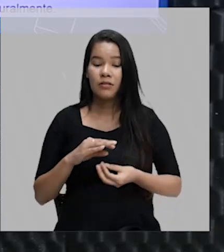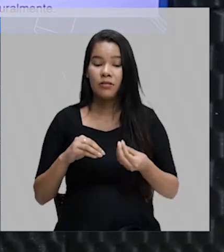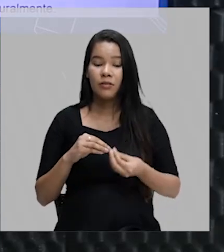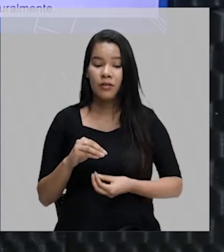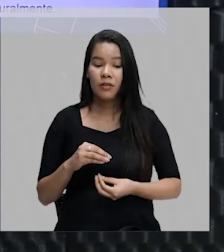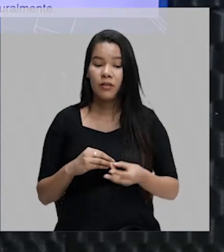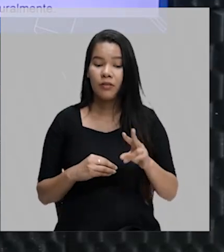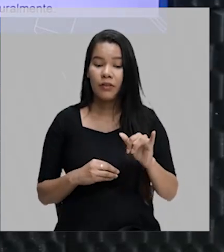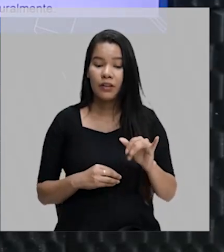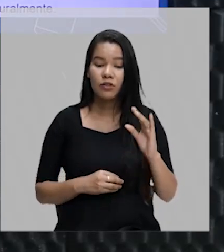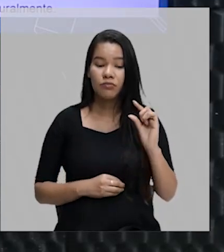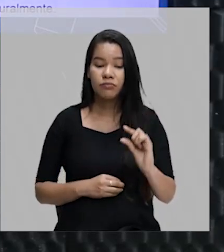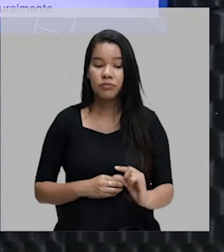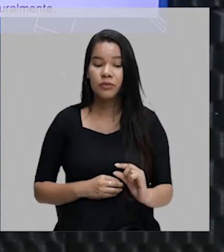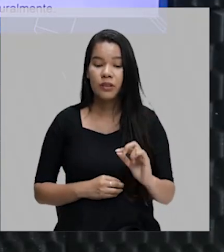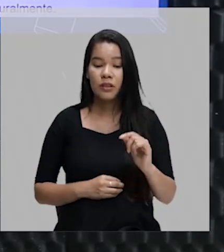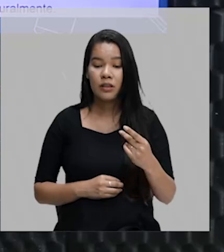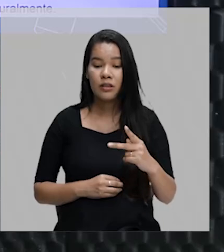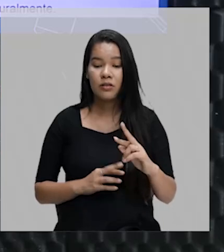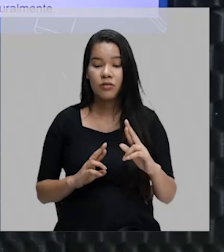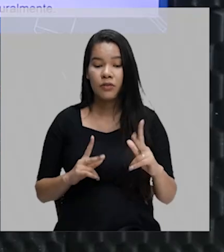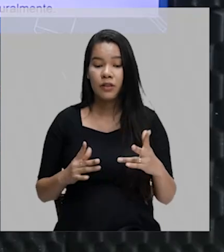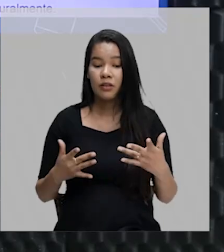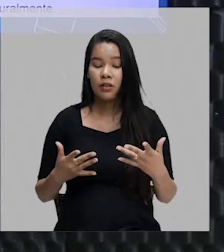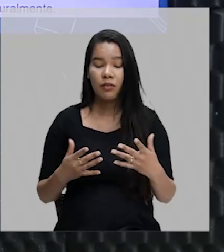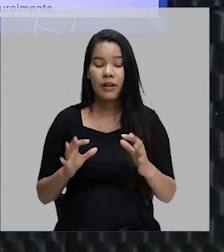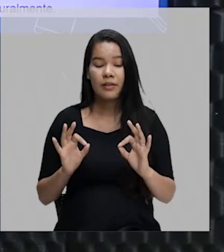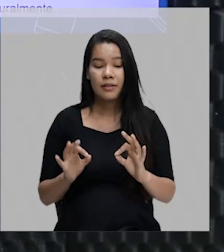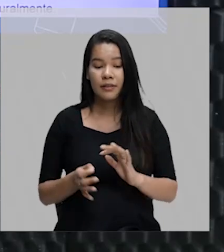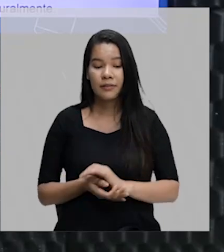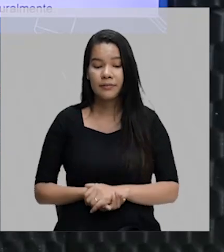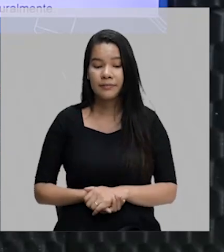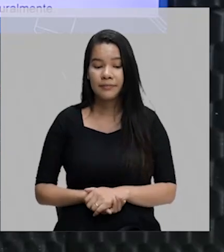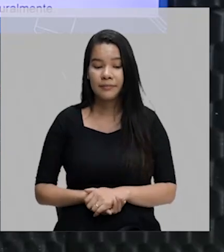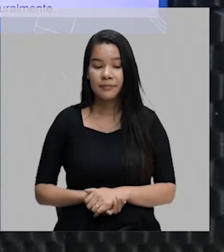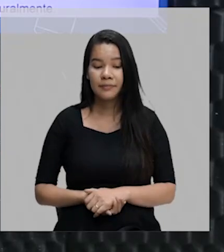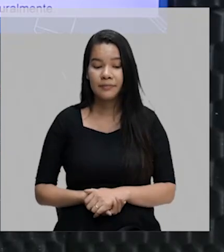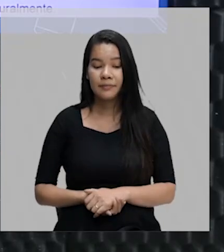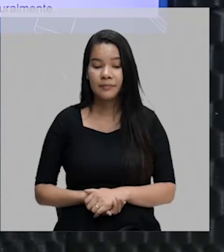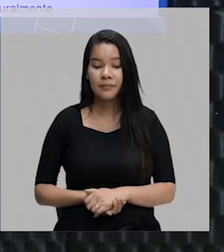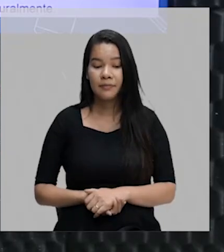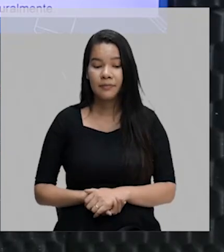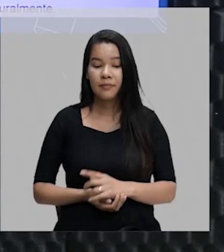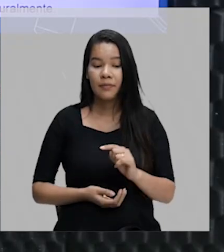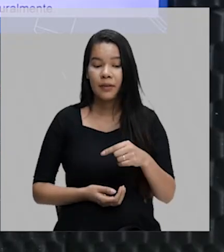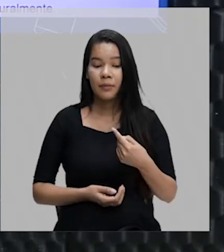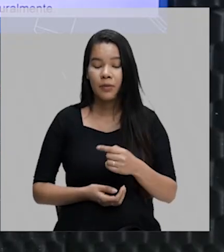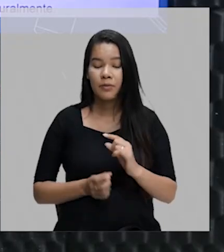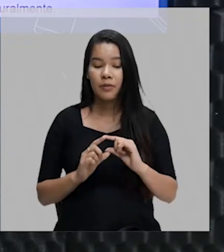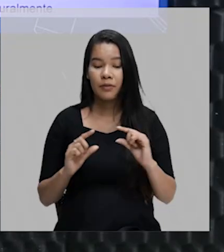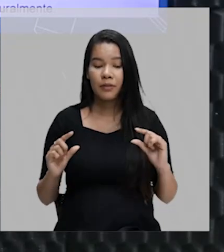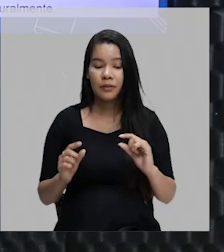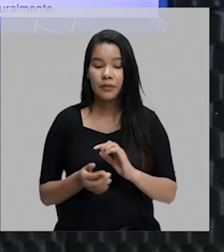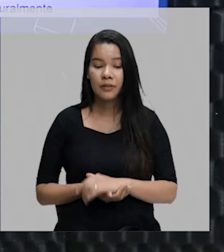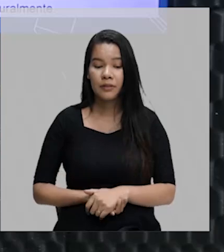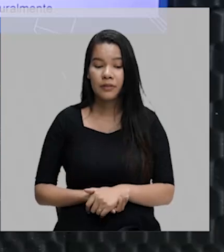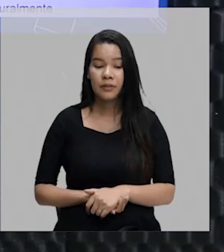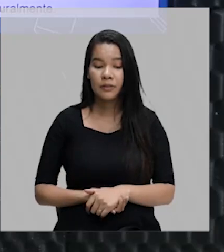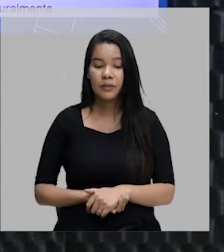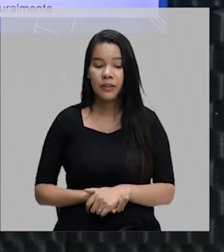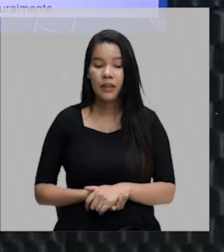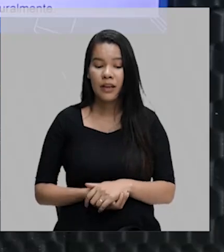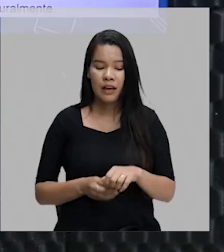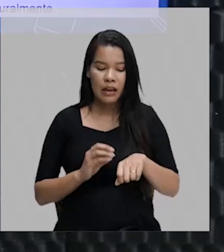cruzamentos, vai diminuindo essas diferenças. Então tá correto aqui, beleza? Próxima afirmativa.